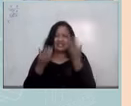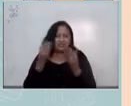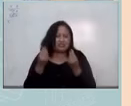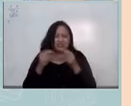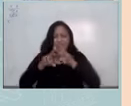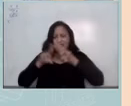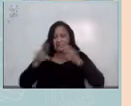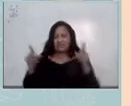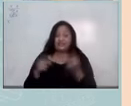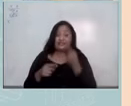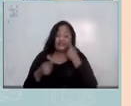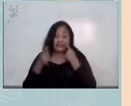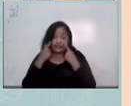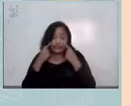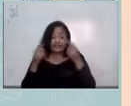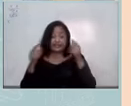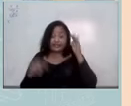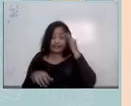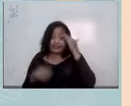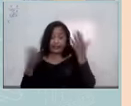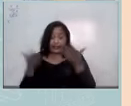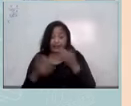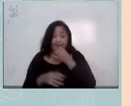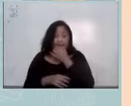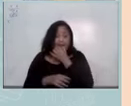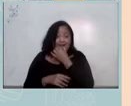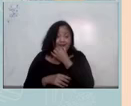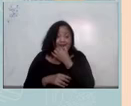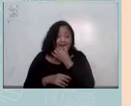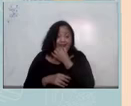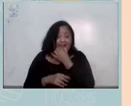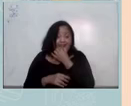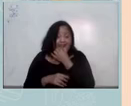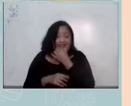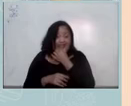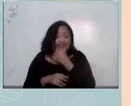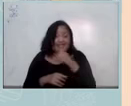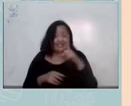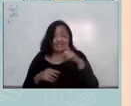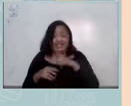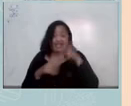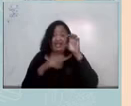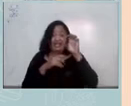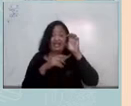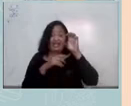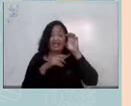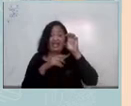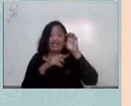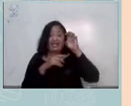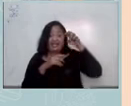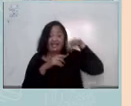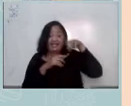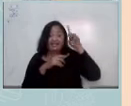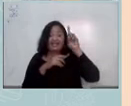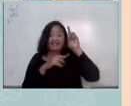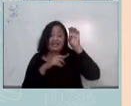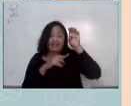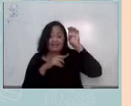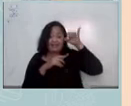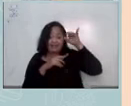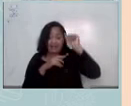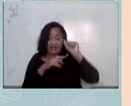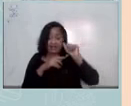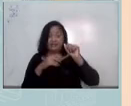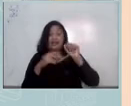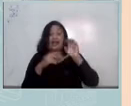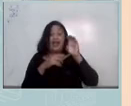Então, vamos lá entender agora. Então, a gente tem, ó, endemia, epidemia e pandemia.